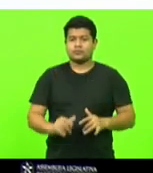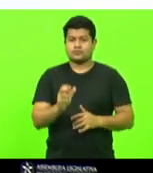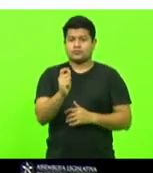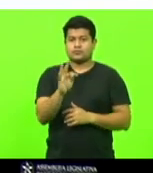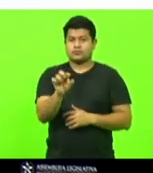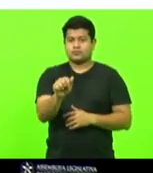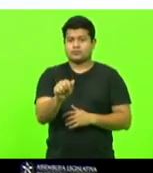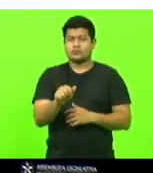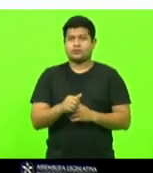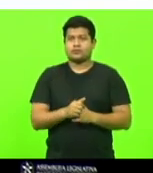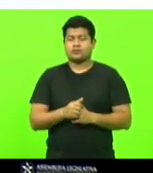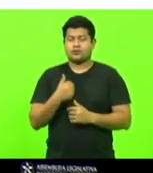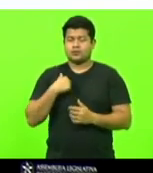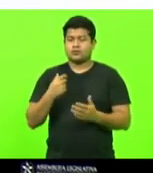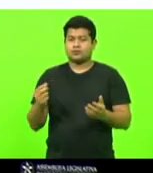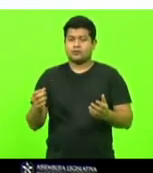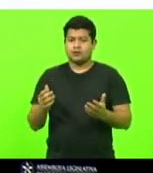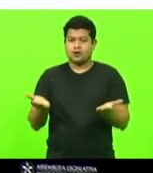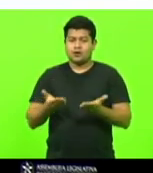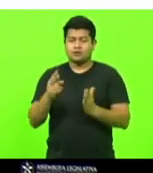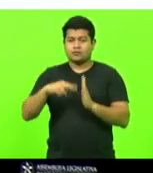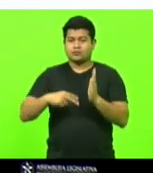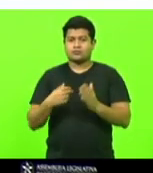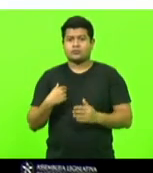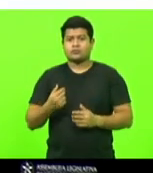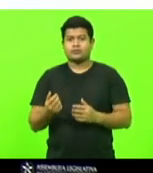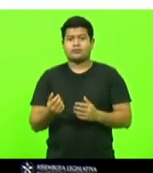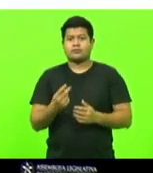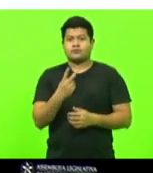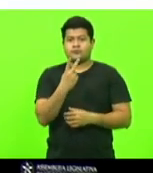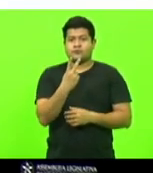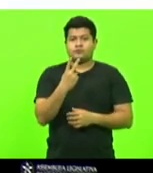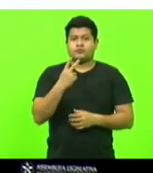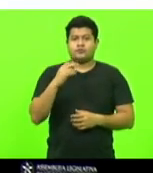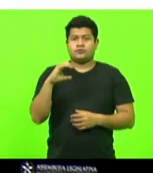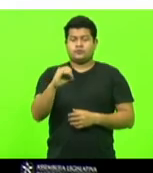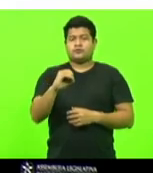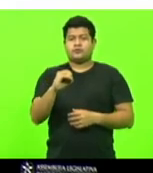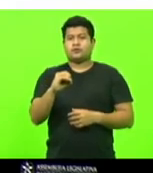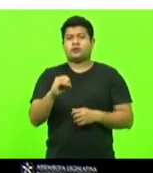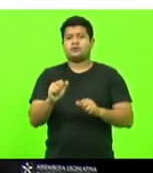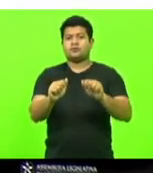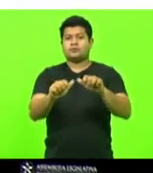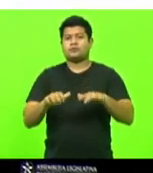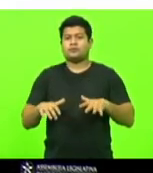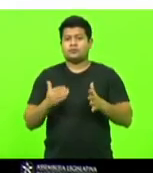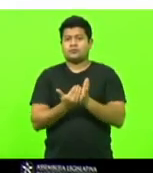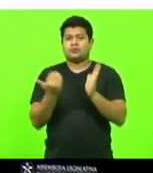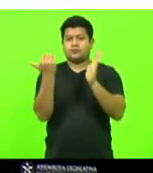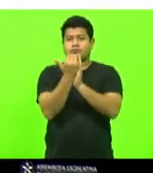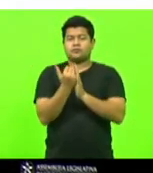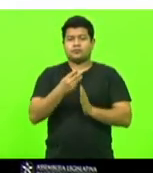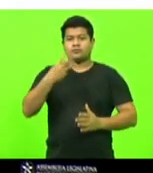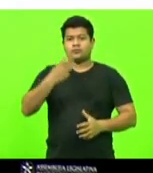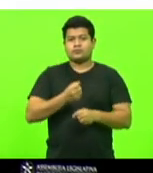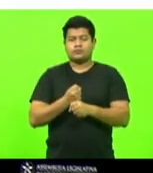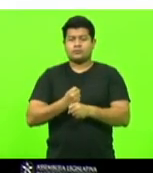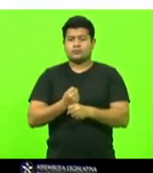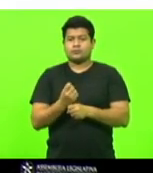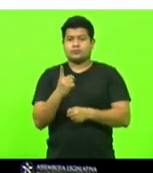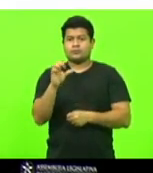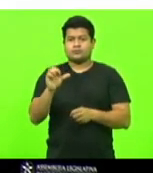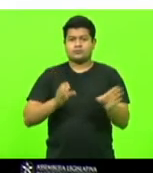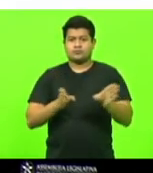presente ata que eu acabo de ler. Ata da 20ª sessão extraordinária da 3ª sessão legislativa